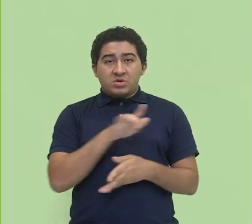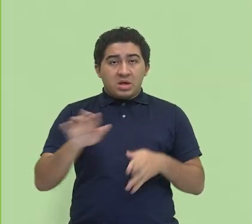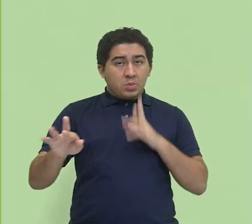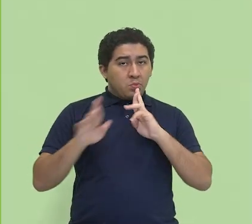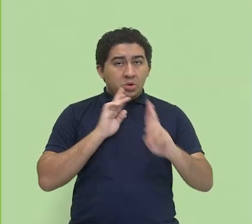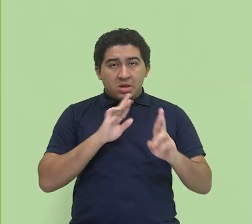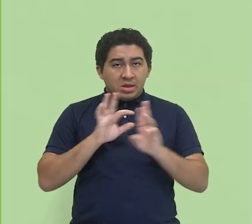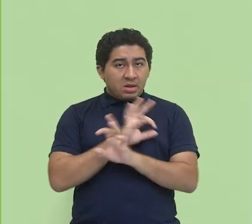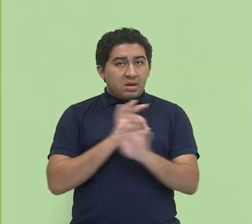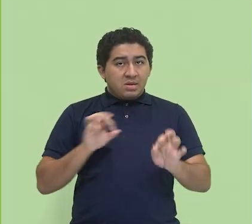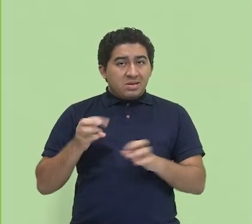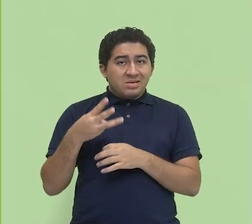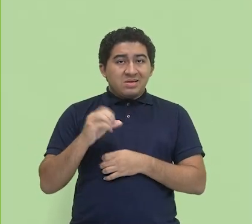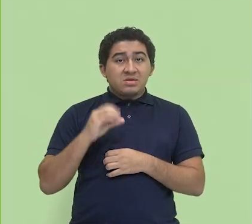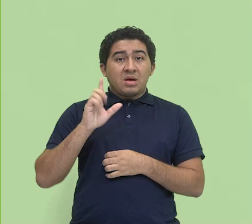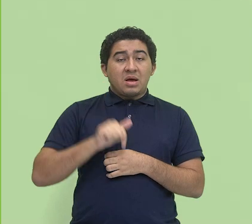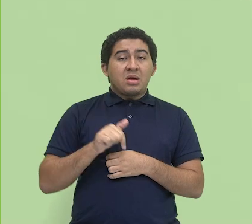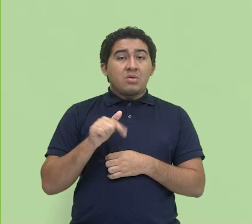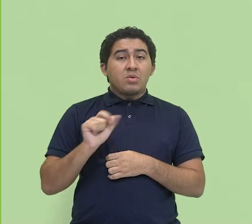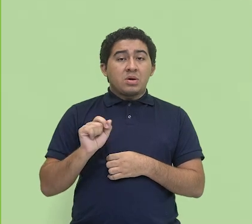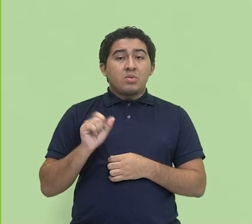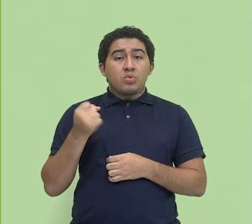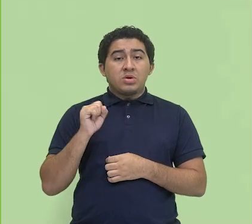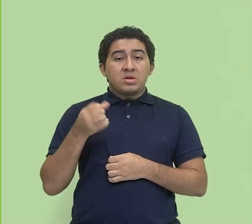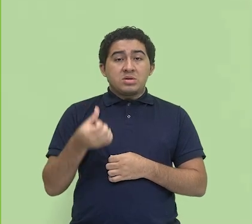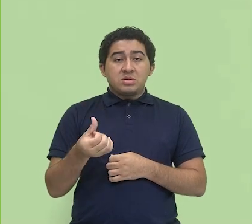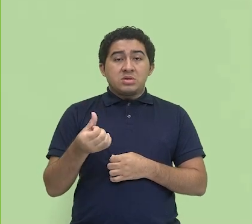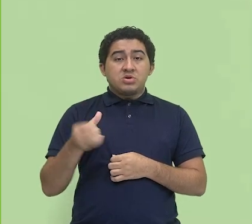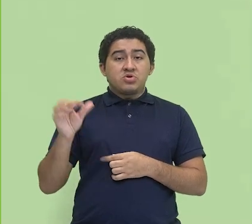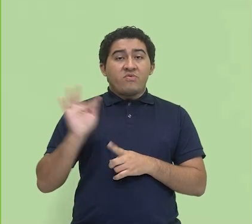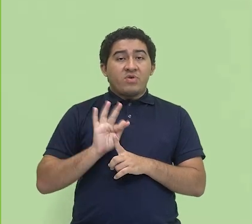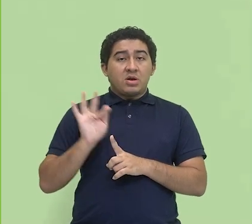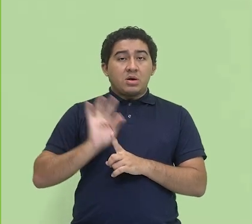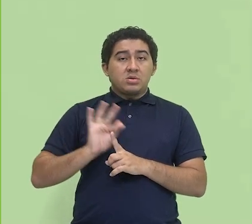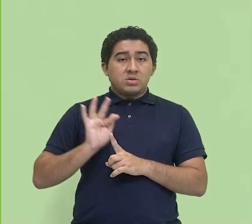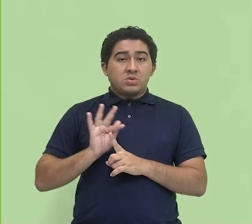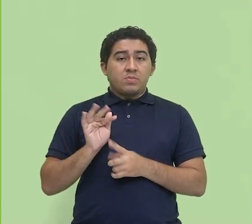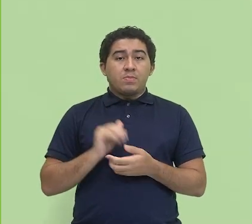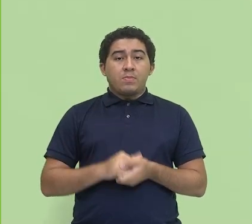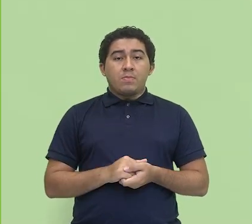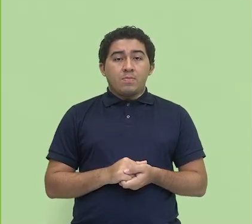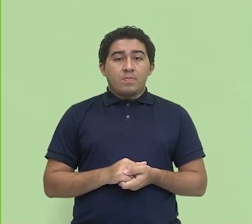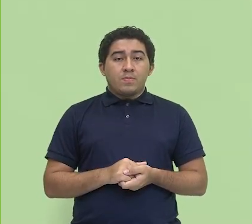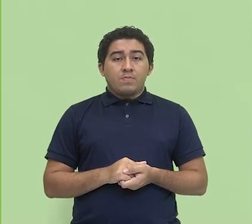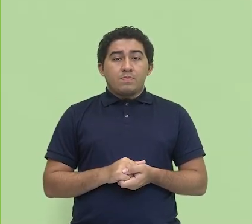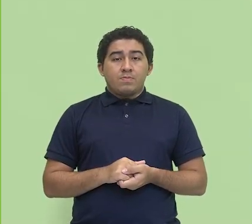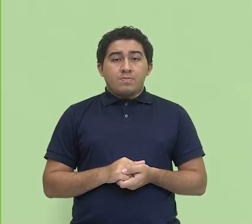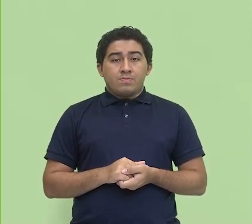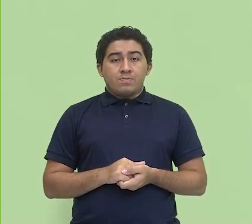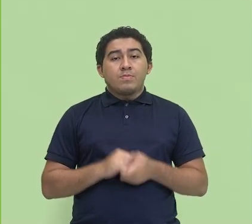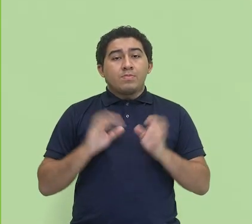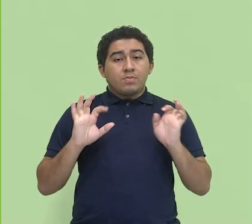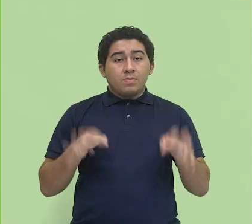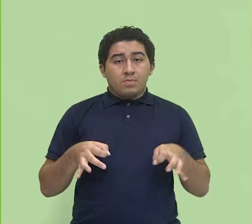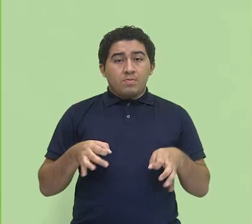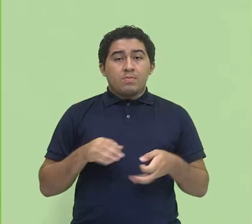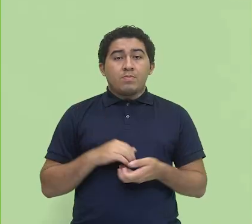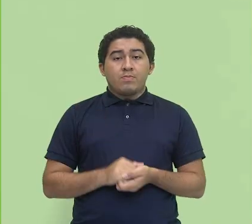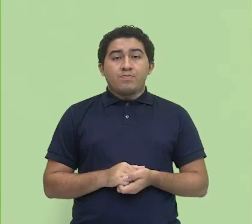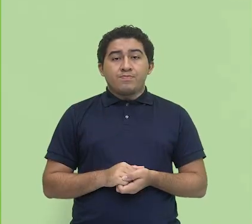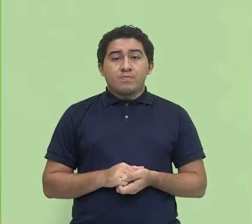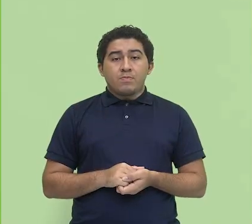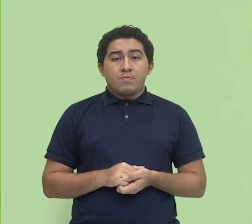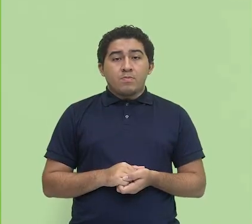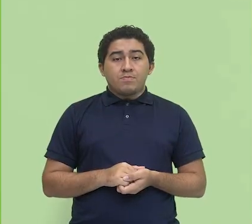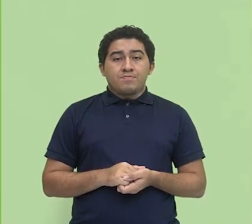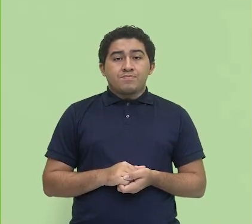falar 30 graus Celsius, você iria falar 86 graus na escala Fahrenheit. Tá certo, pessoal? Então,